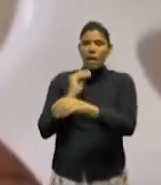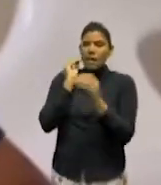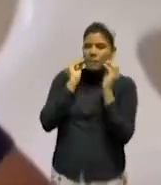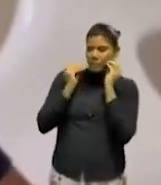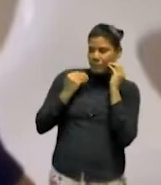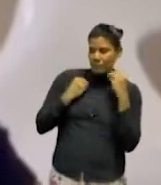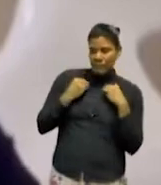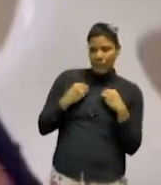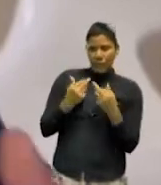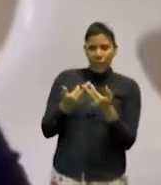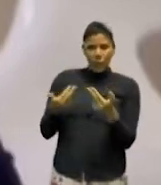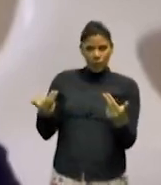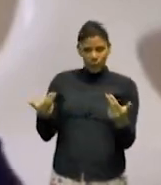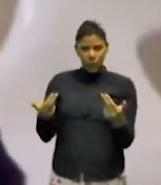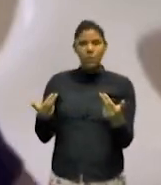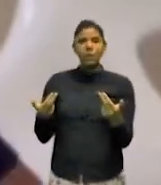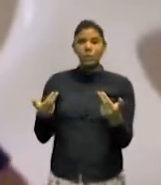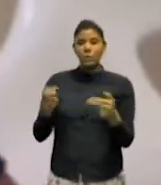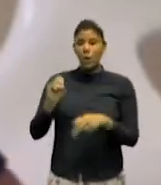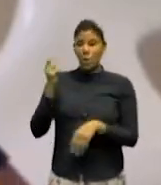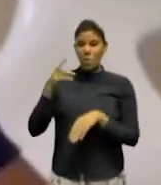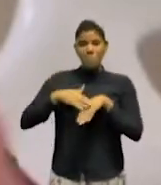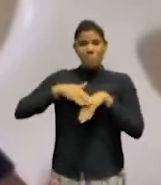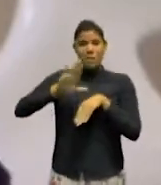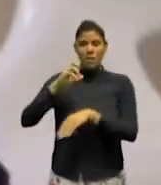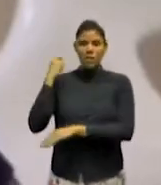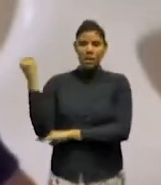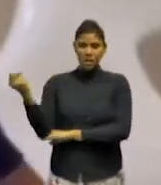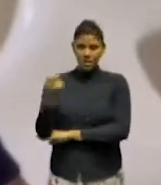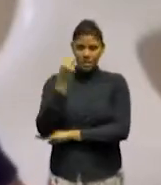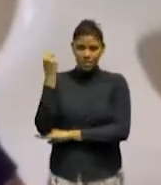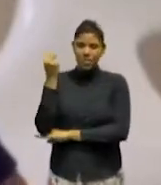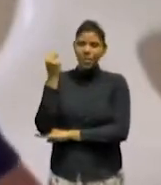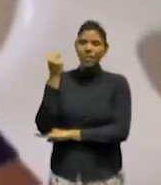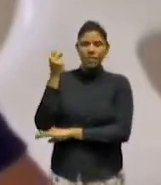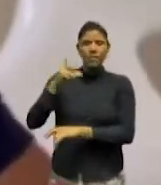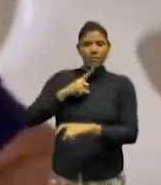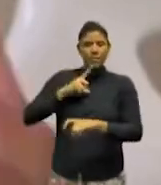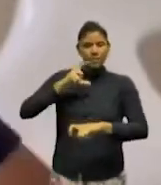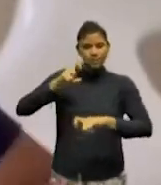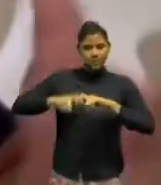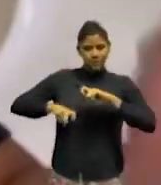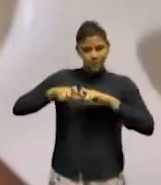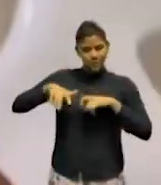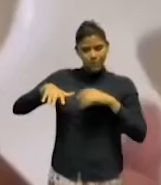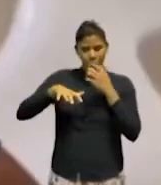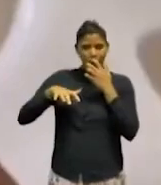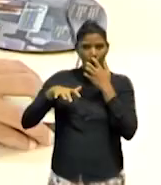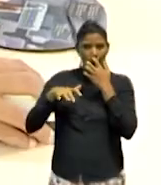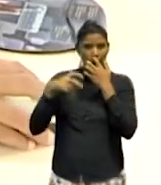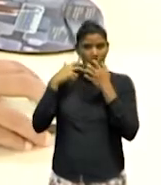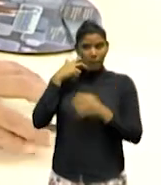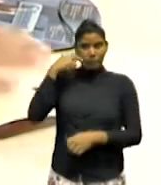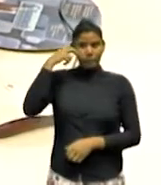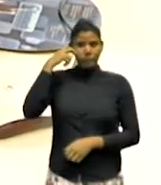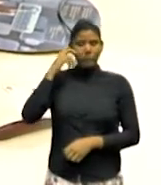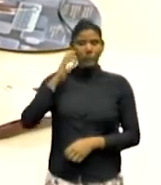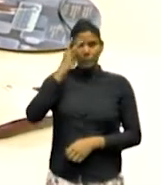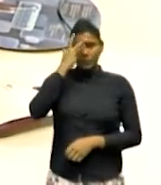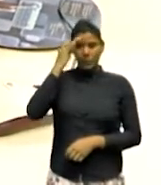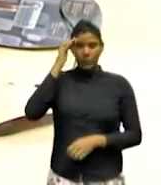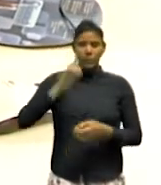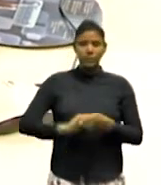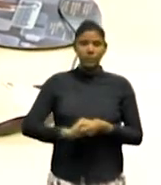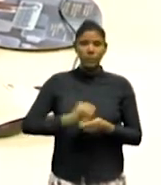e outras situações mais graves com teor sexual e que causam um constrangimento à vítima. Mulheres sofrem